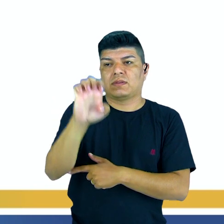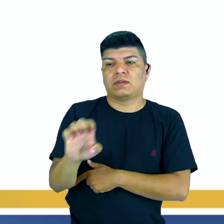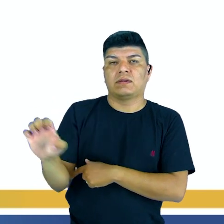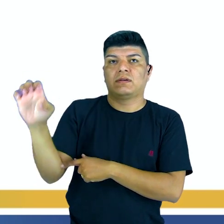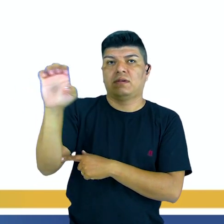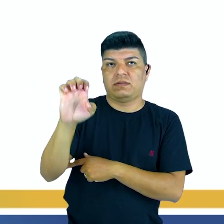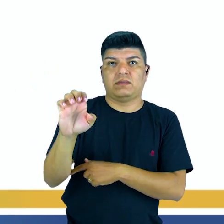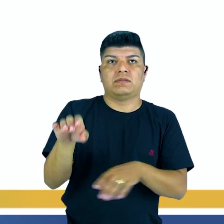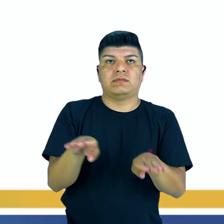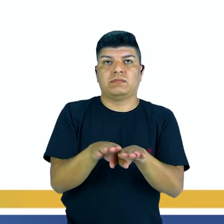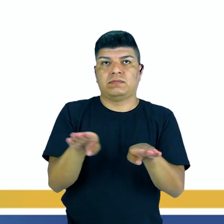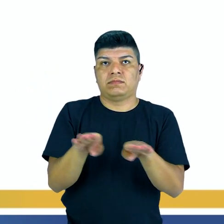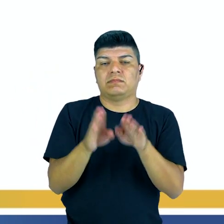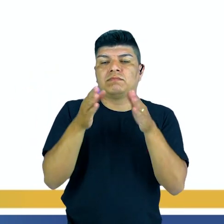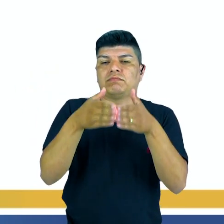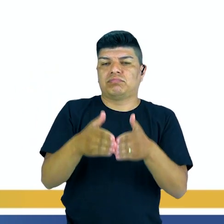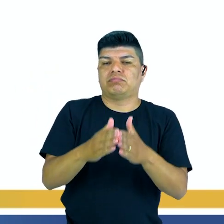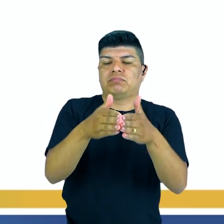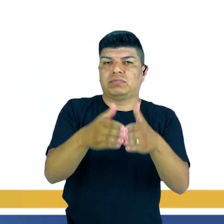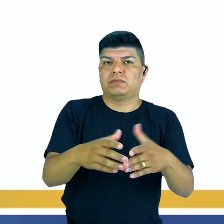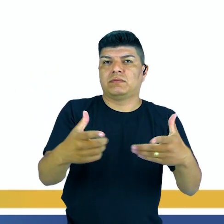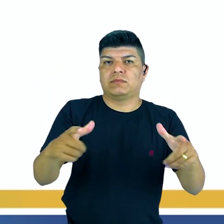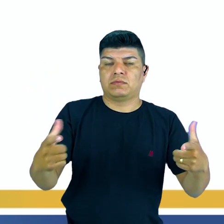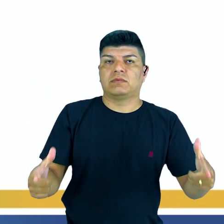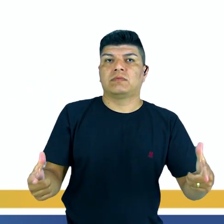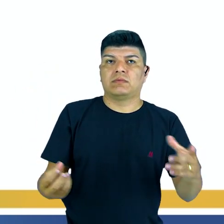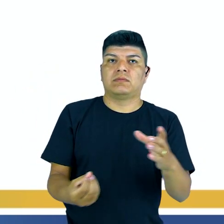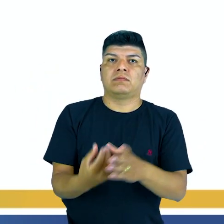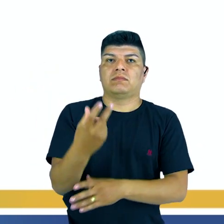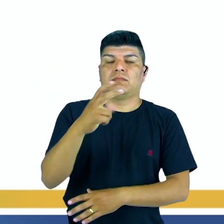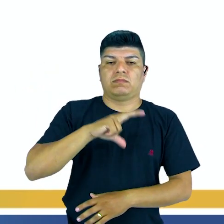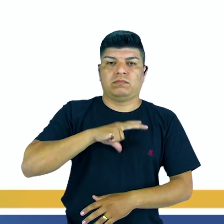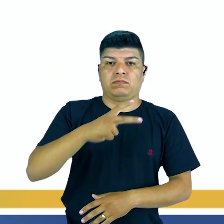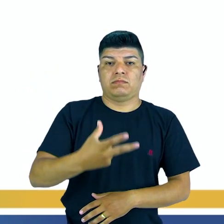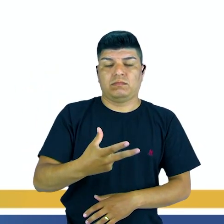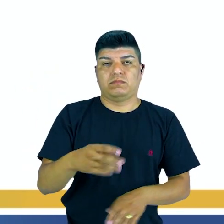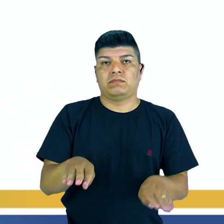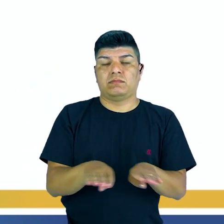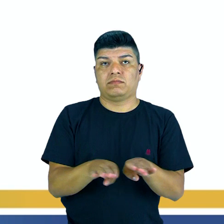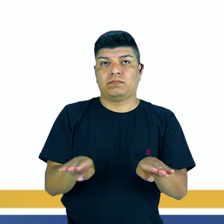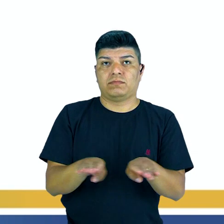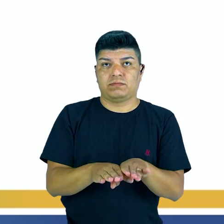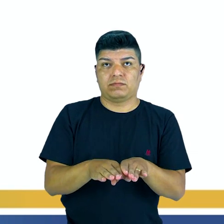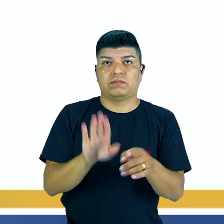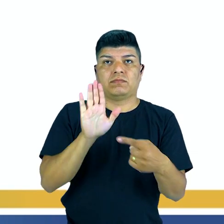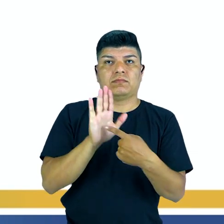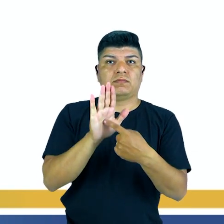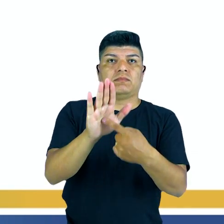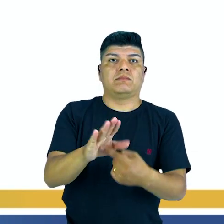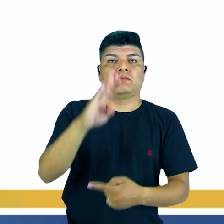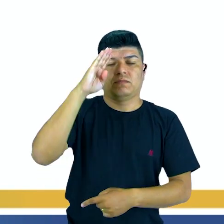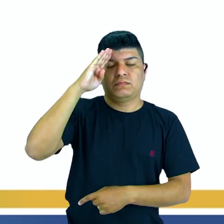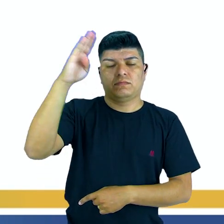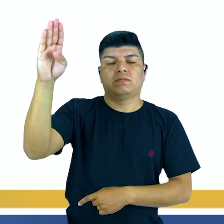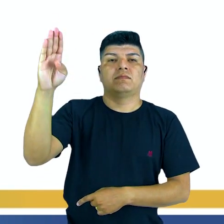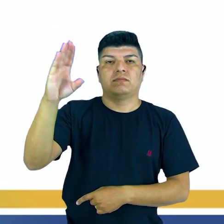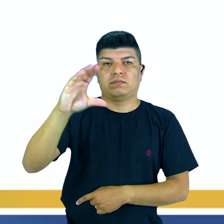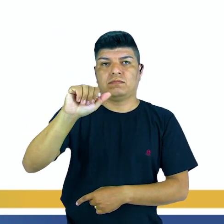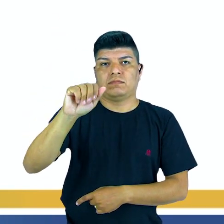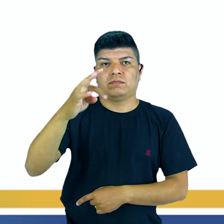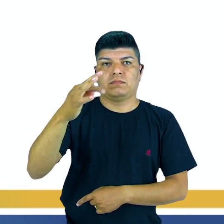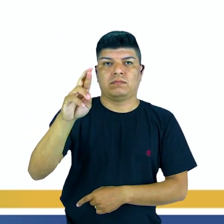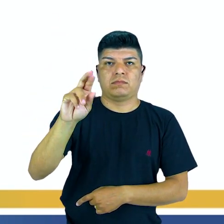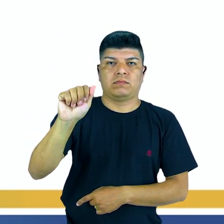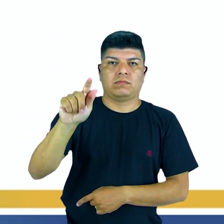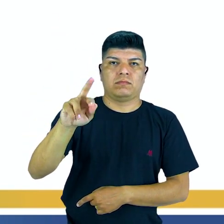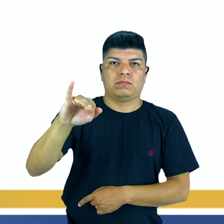com as chamadas grandes navegações. E aí surge Portugal com destaque, principalmente na cartografia, com a